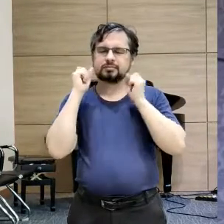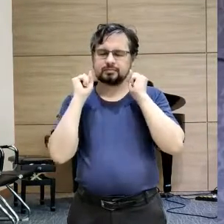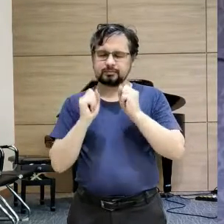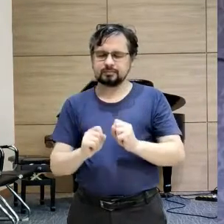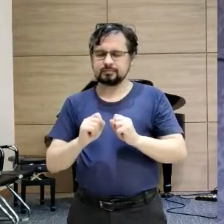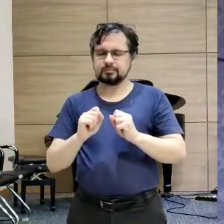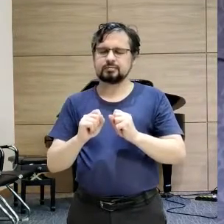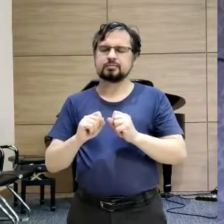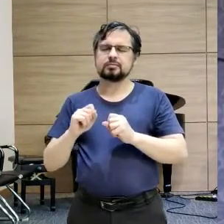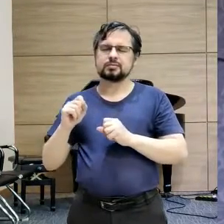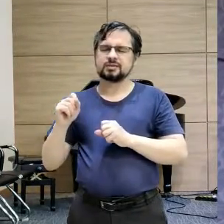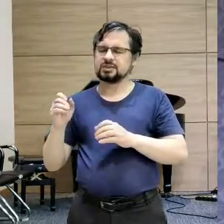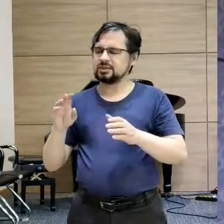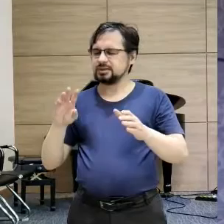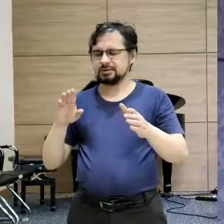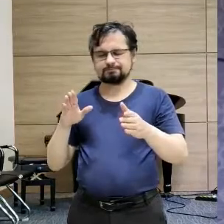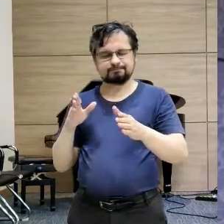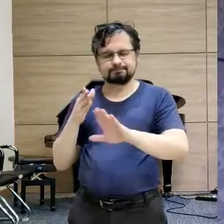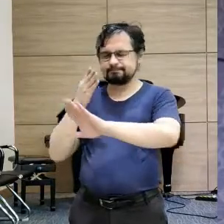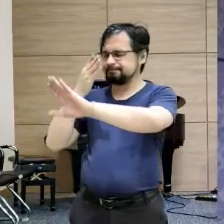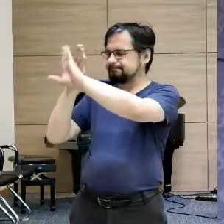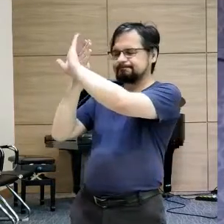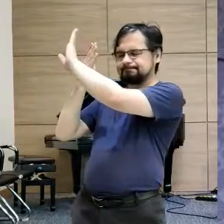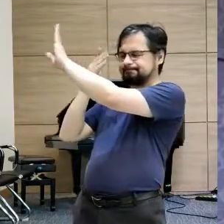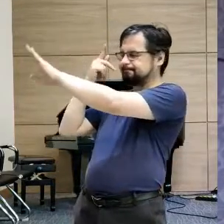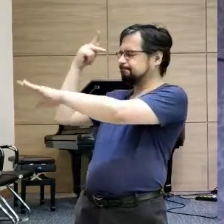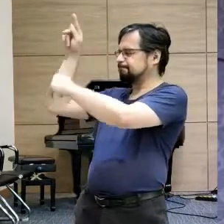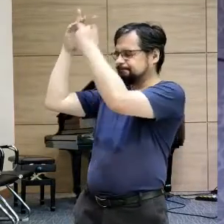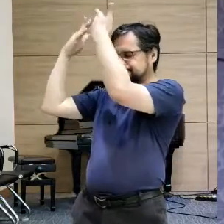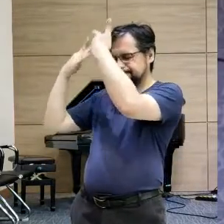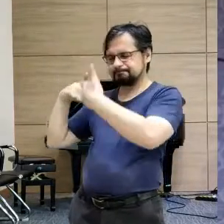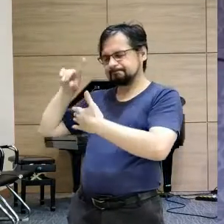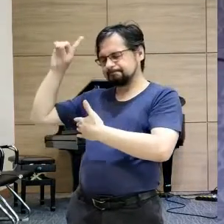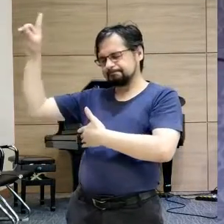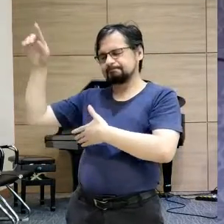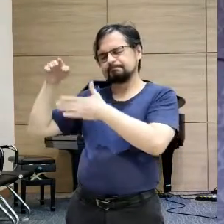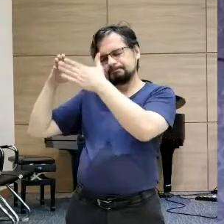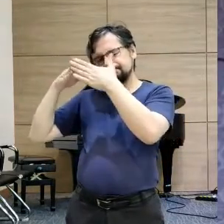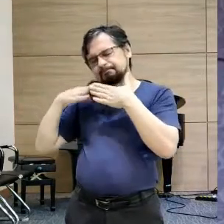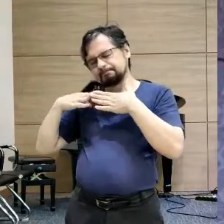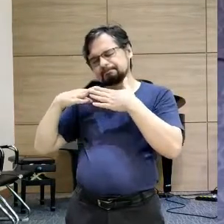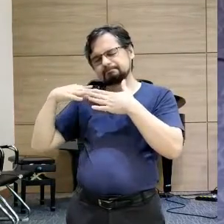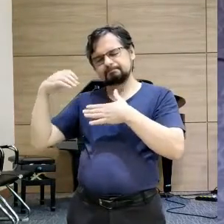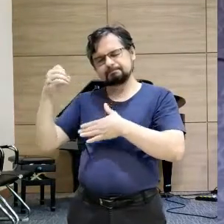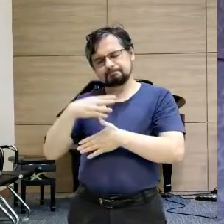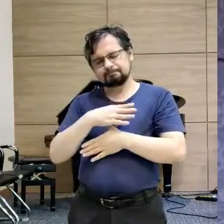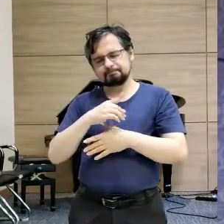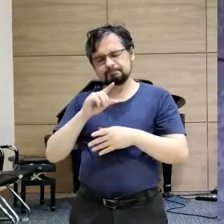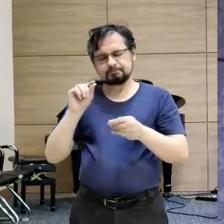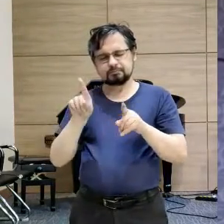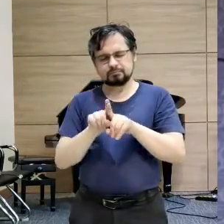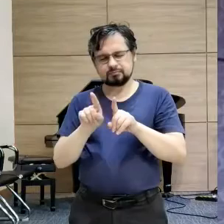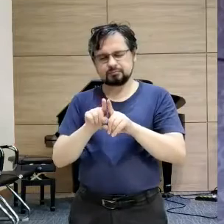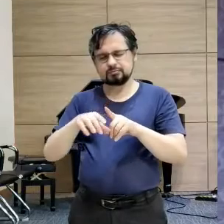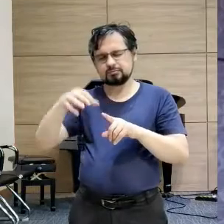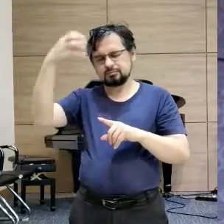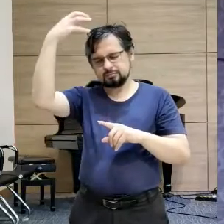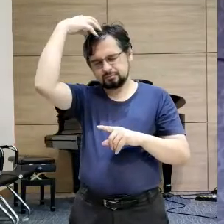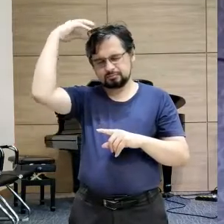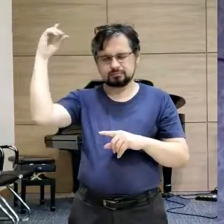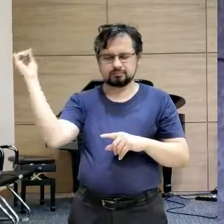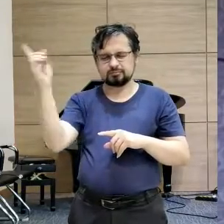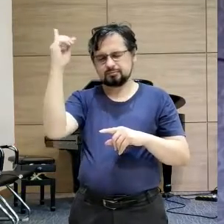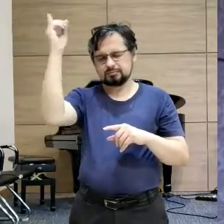de nos desvirtuar da tua presença. Senhor, renova-me, como o rei Davi pediu,